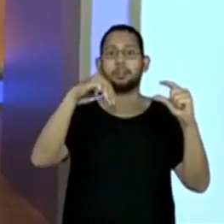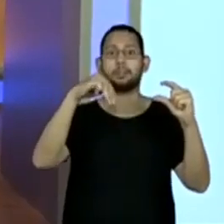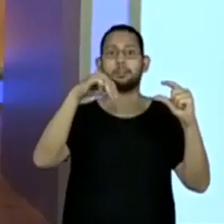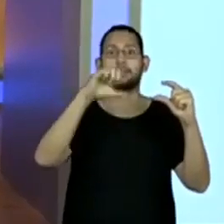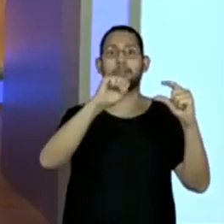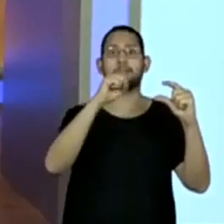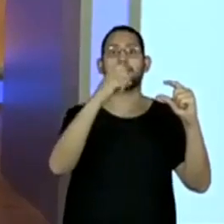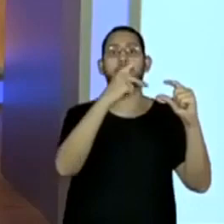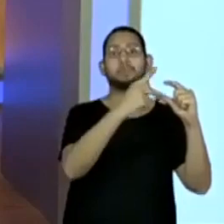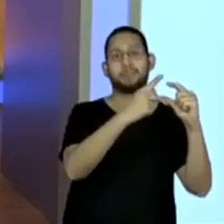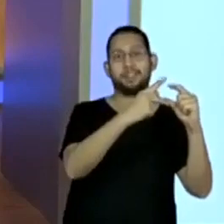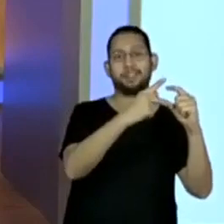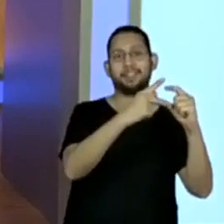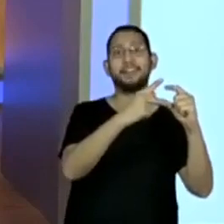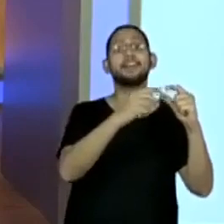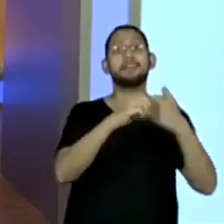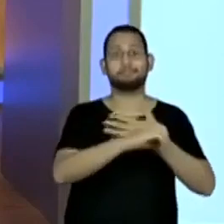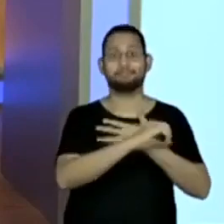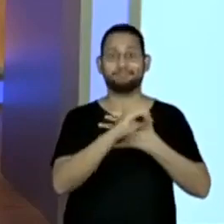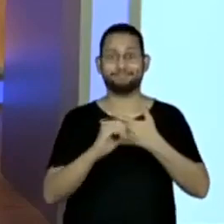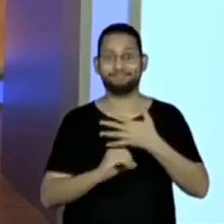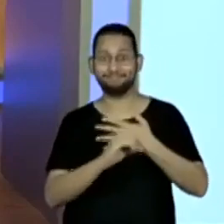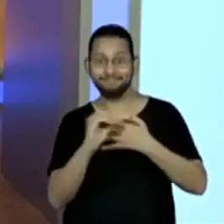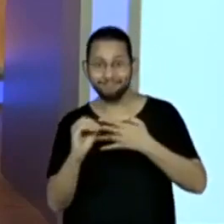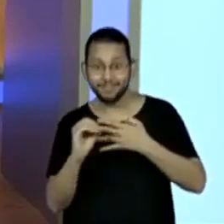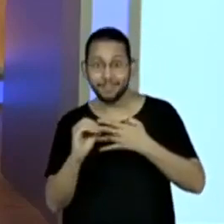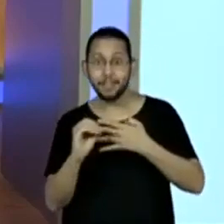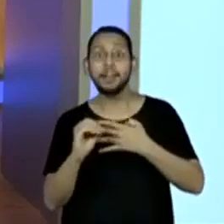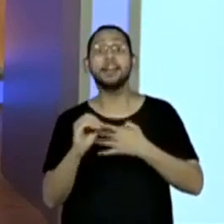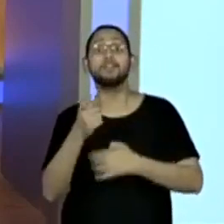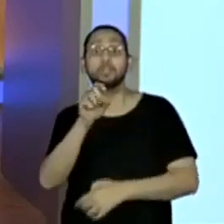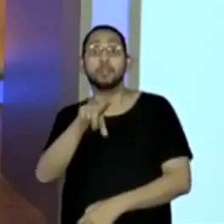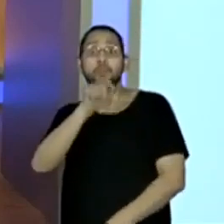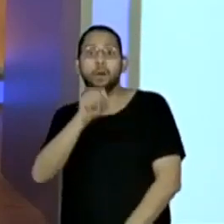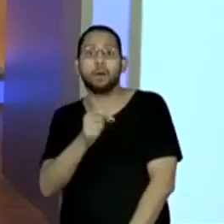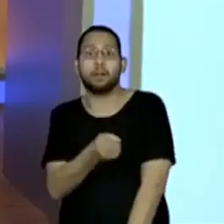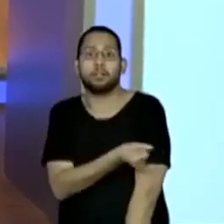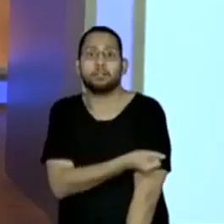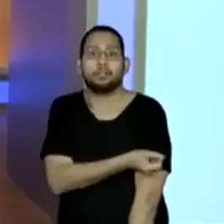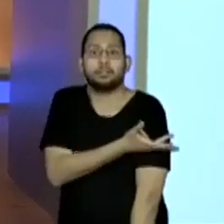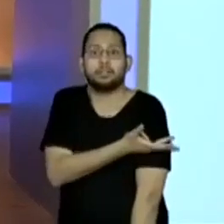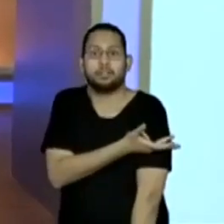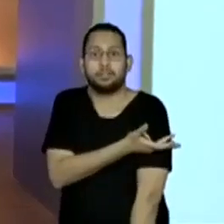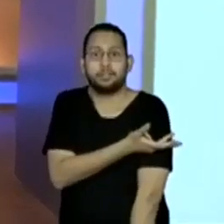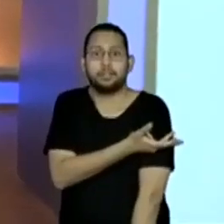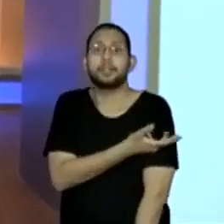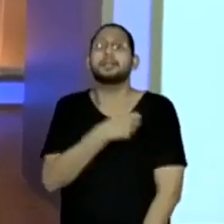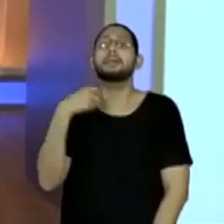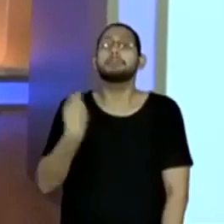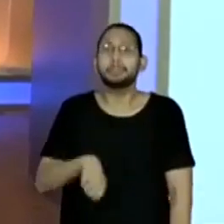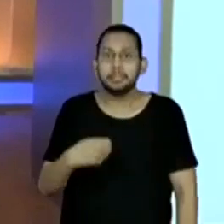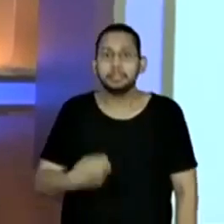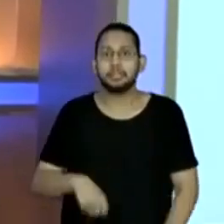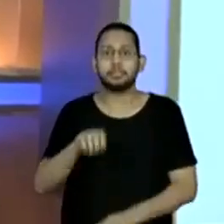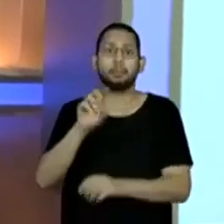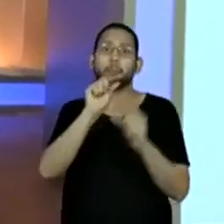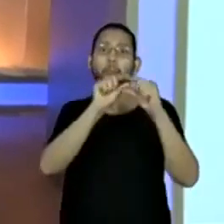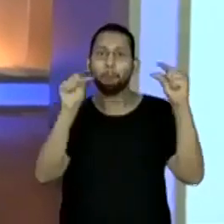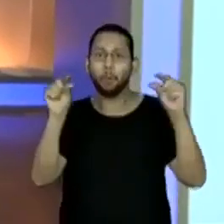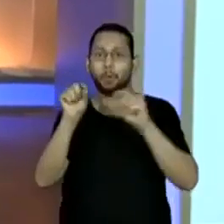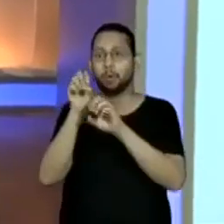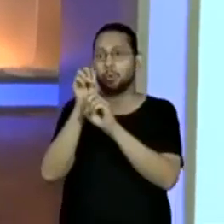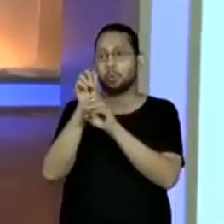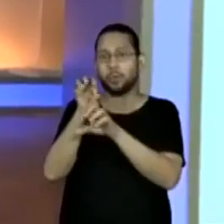SP, Educação Infantil e Anos Iniciais. Olha, é importante vocês digitarem Educação Infantil e